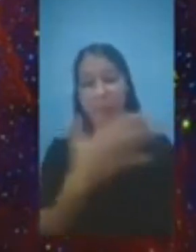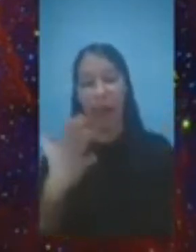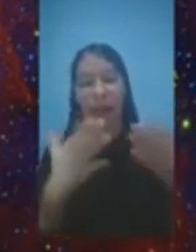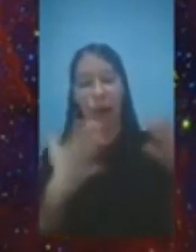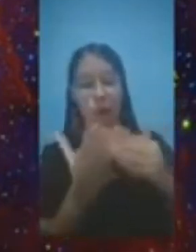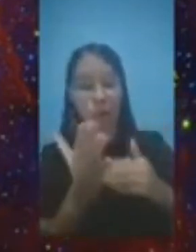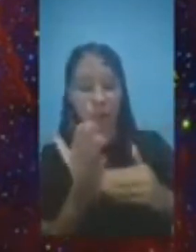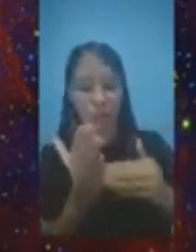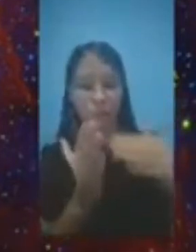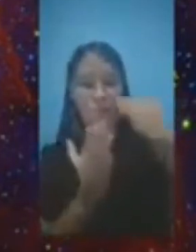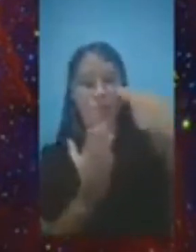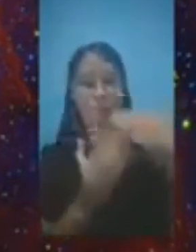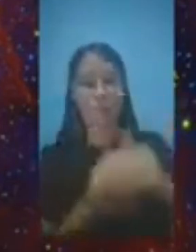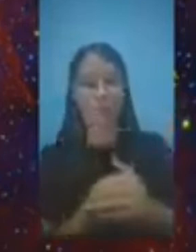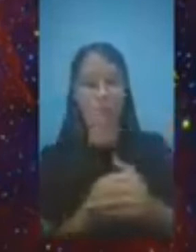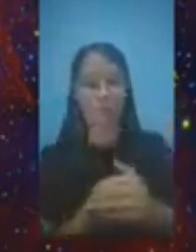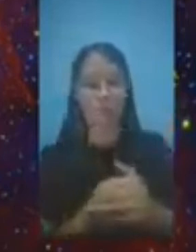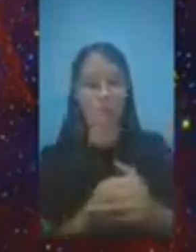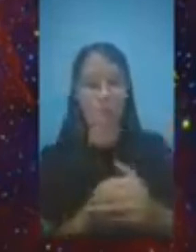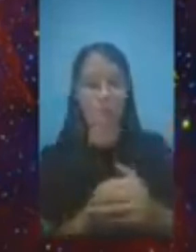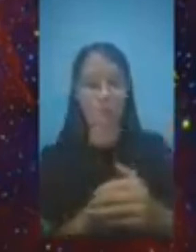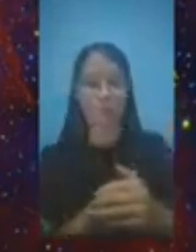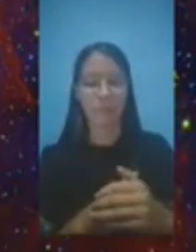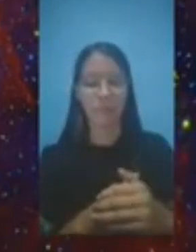fazendo teatro, aí a vergonha foi embora. Aí eu